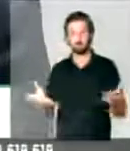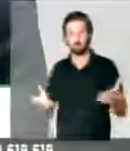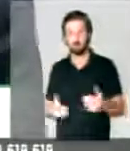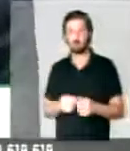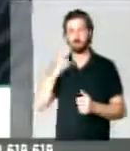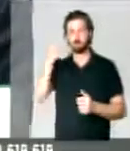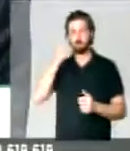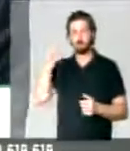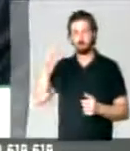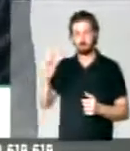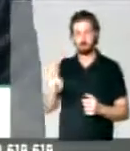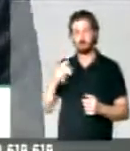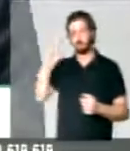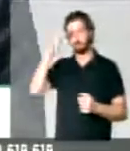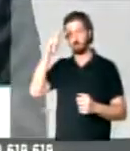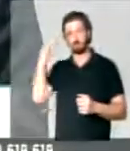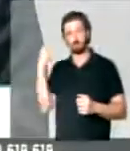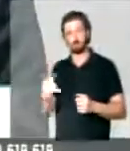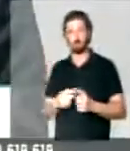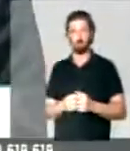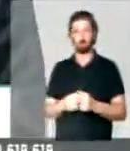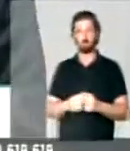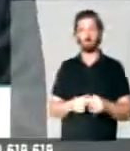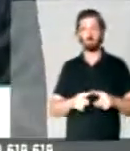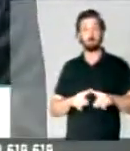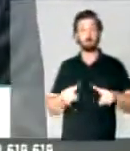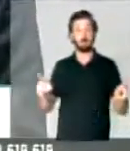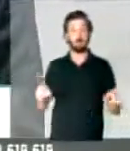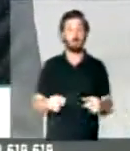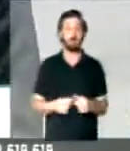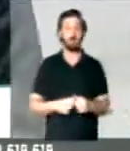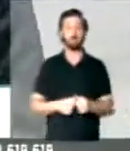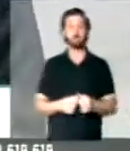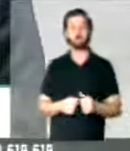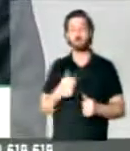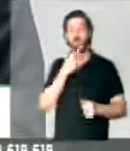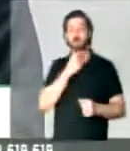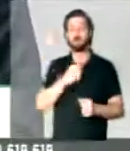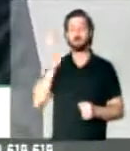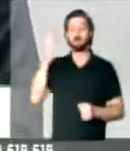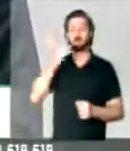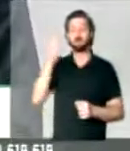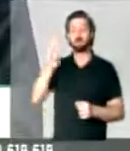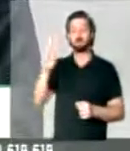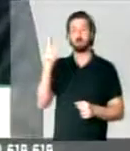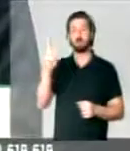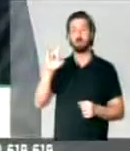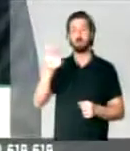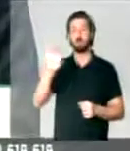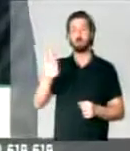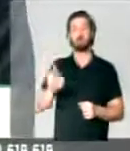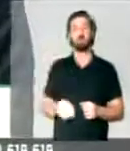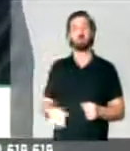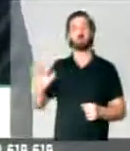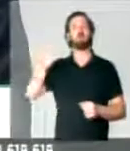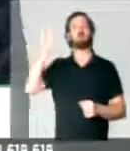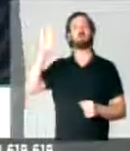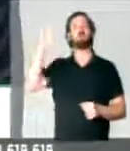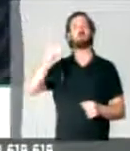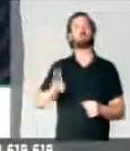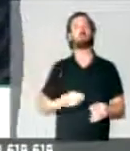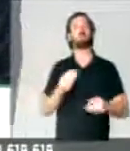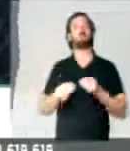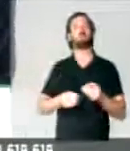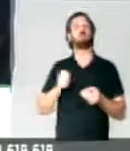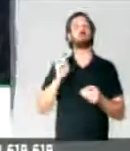sua experiência, com a sua história. Mas o deputado Heitor, o que seria do nosso país se